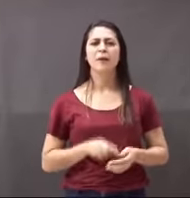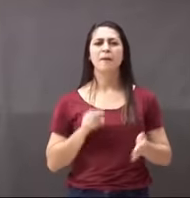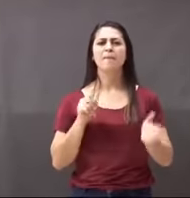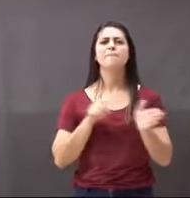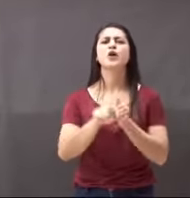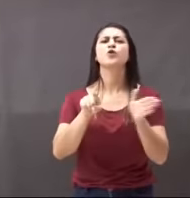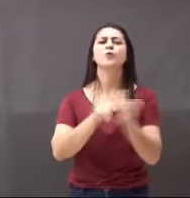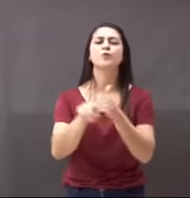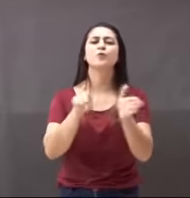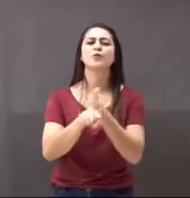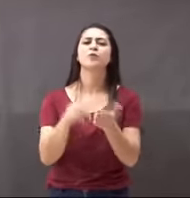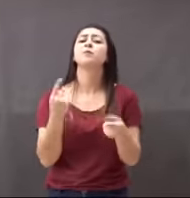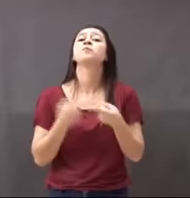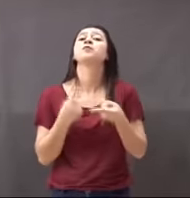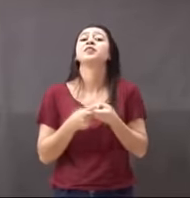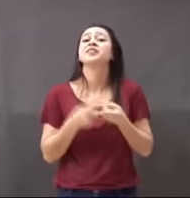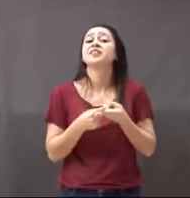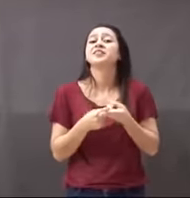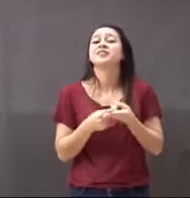Pergunta, por quê?